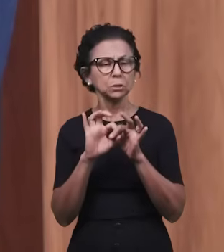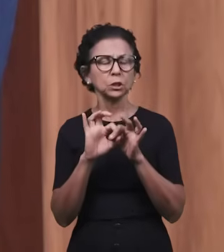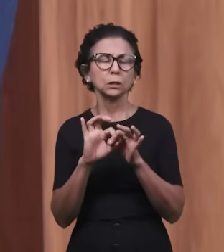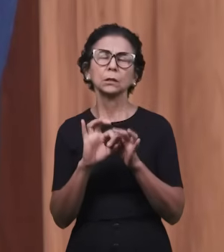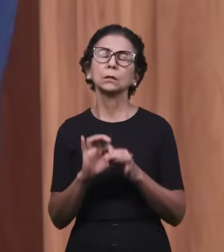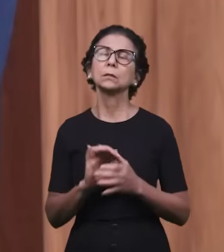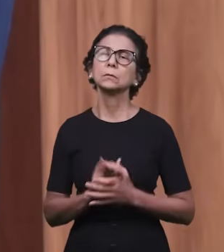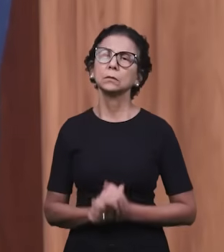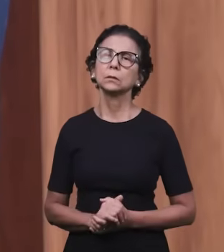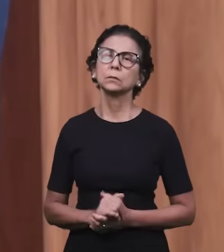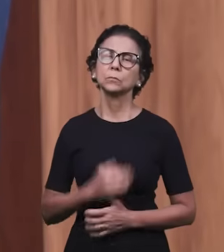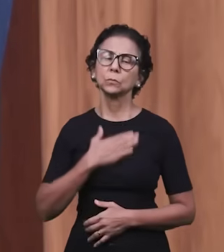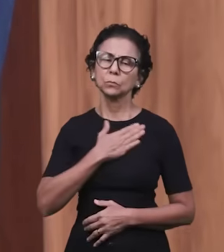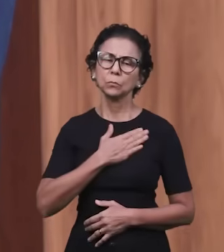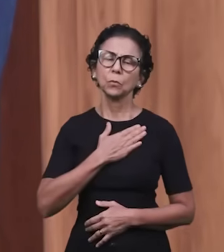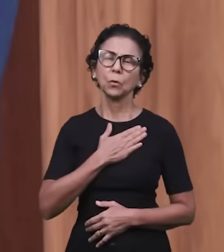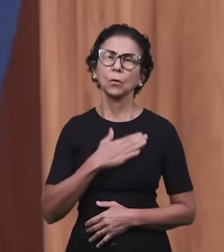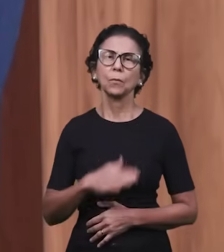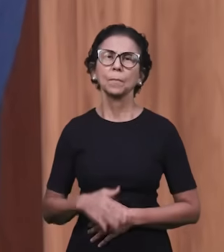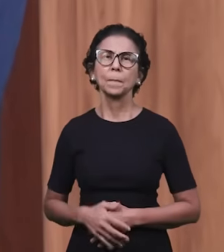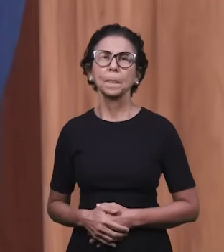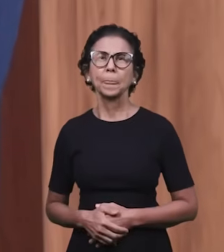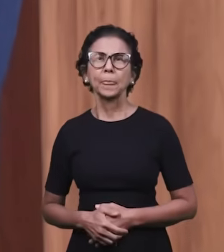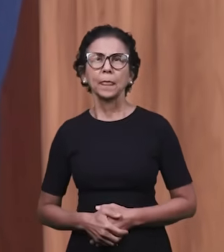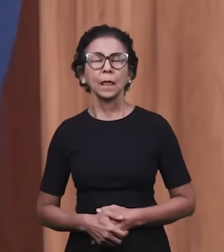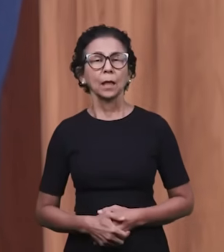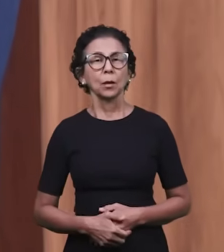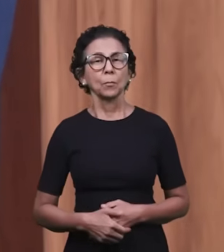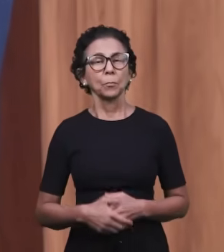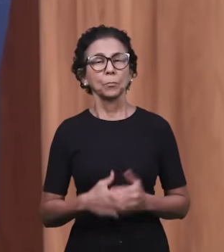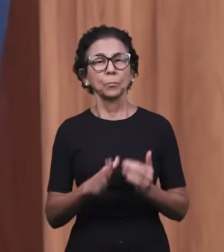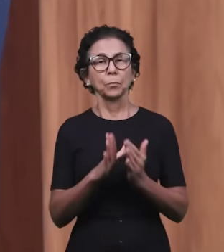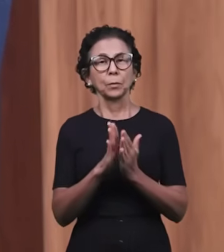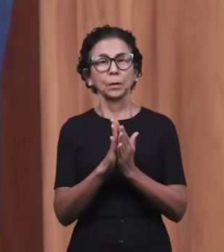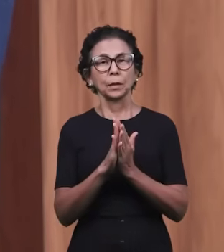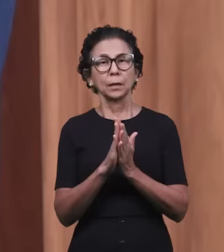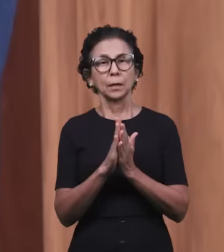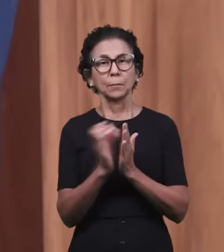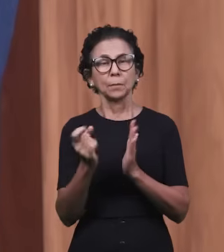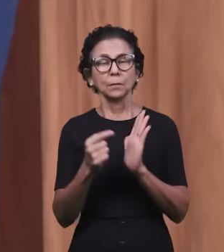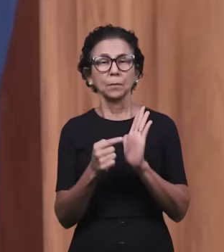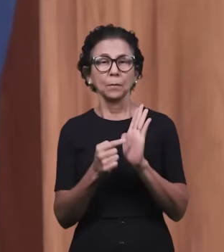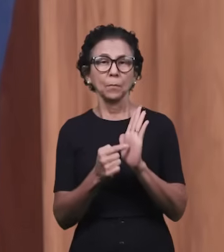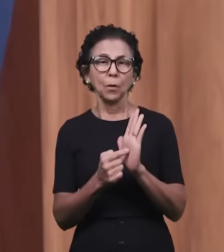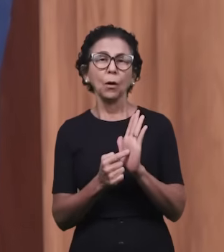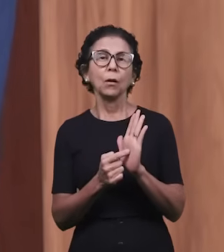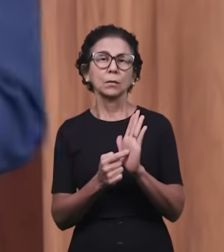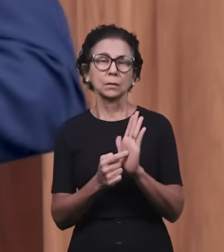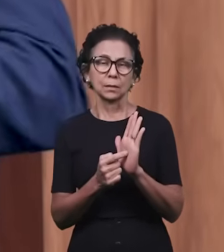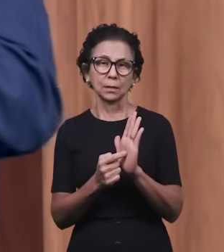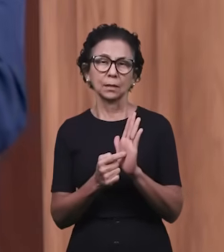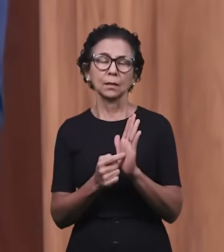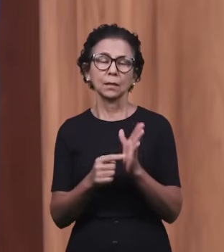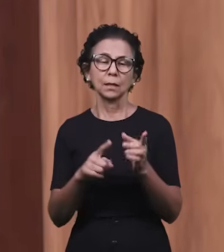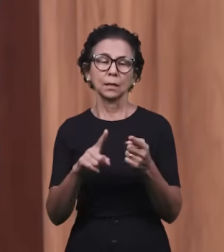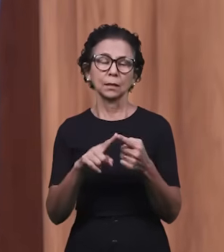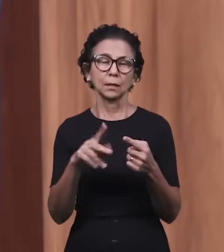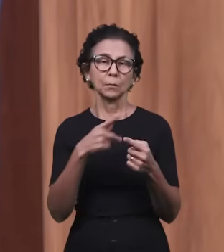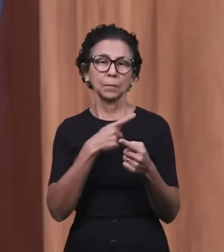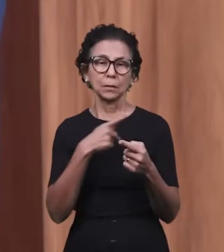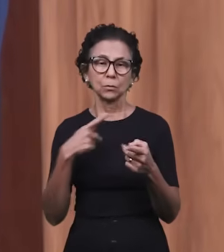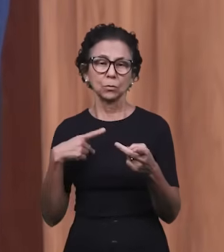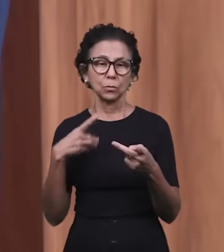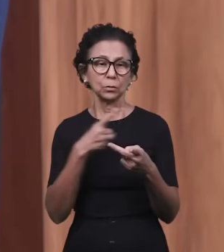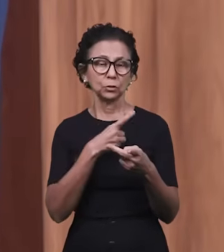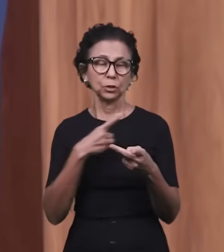ministério quanto o diaconato advém da palavra, é a doutrina bíblica, é a fisiologia do corpo. A igreja é um corpo, e um